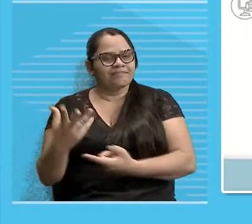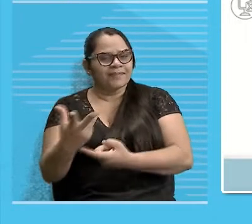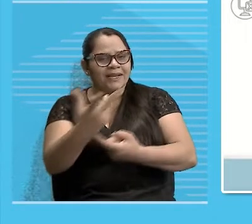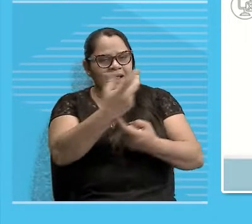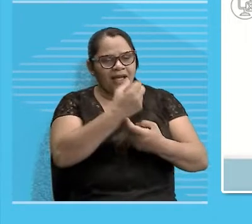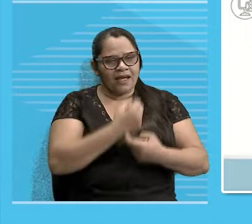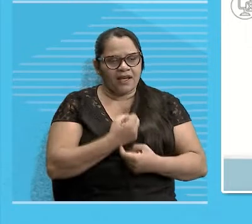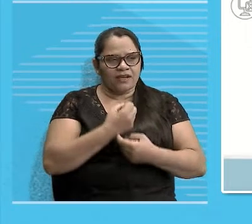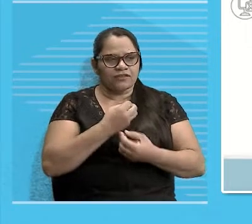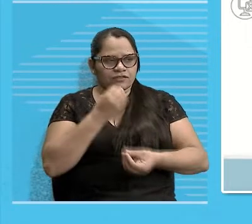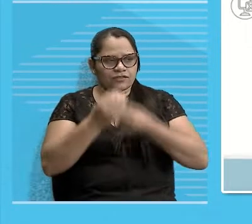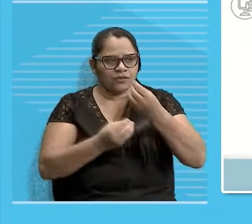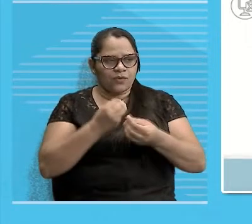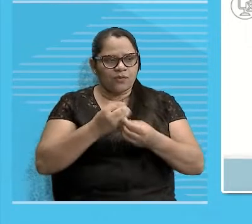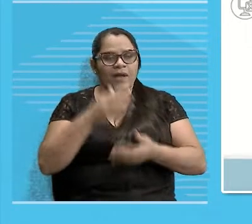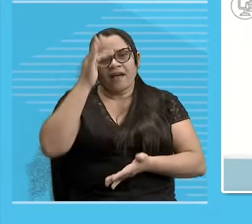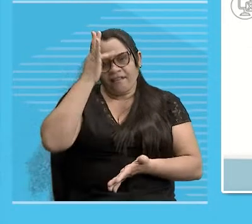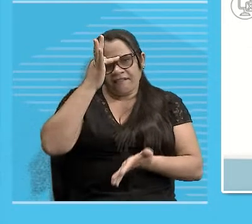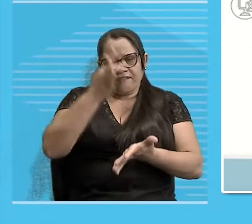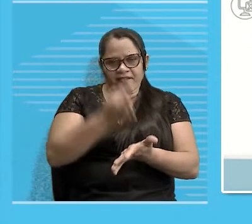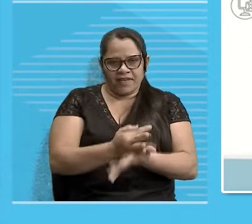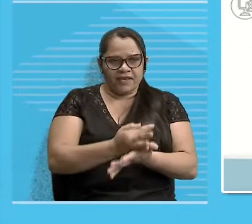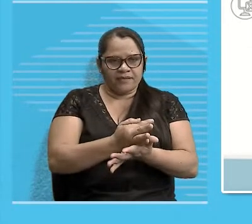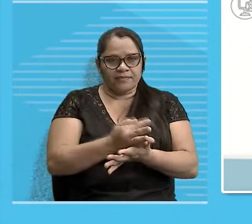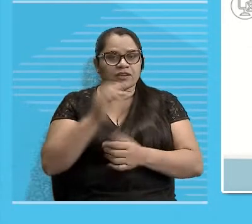bom? Fé,